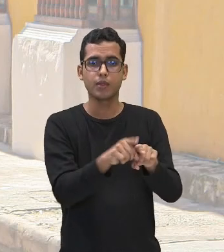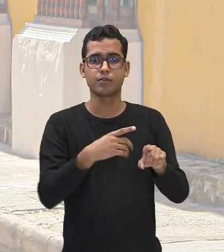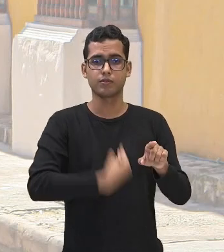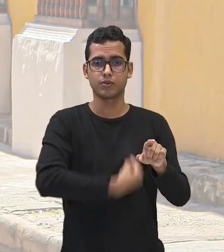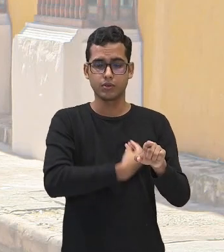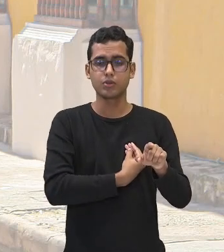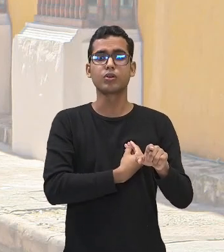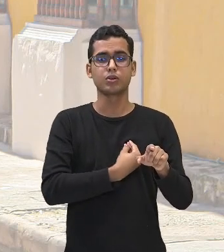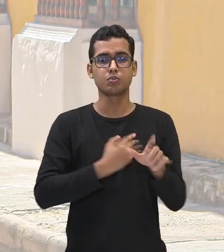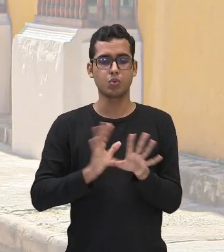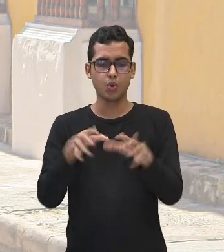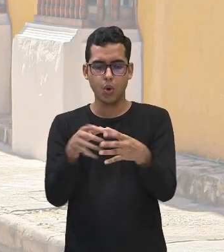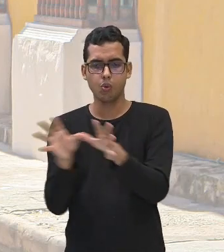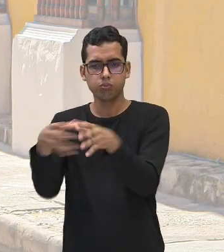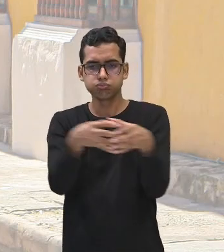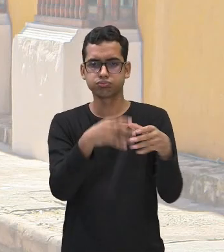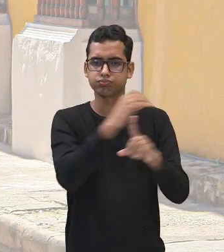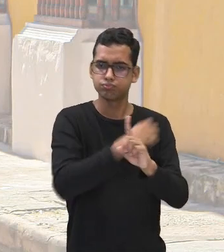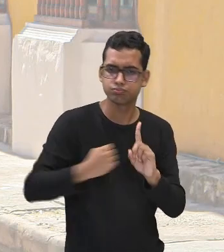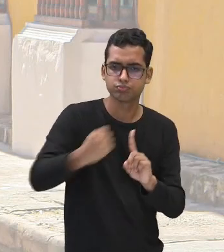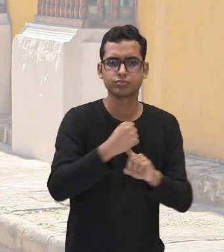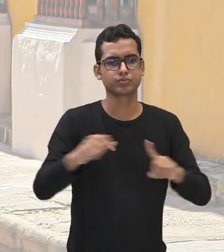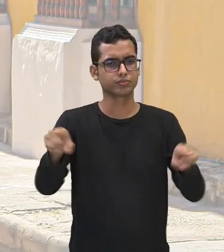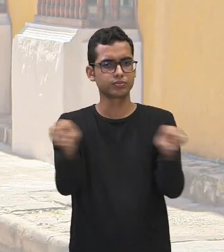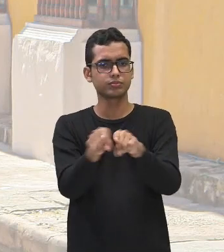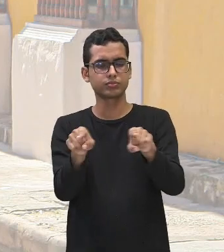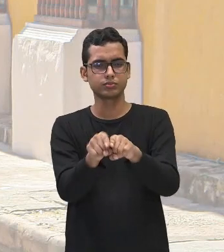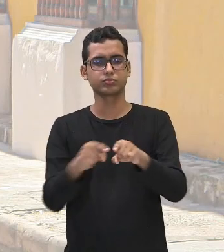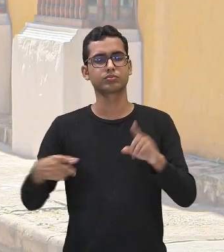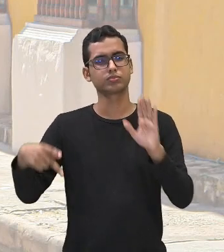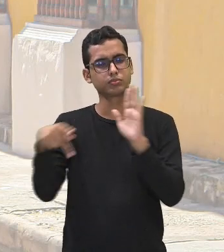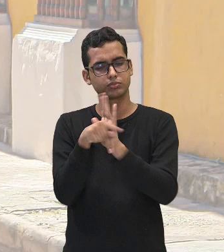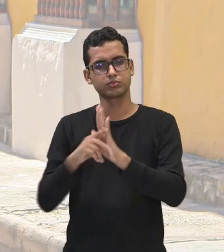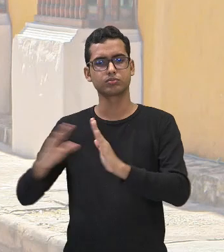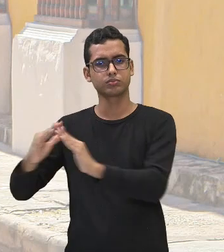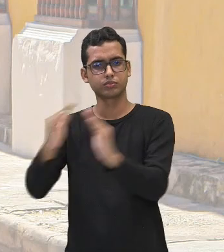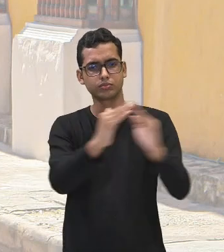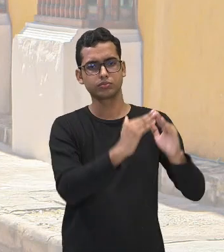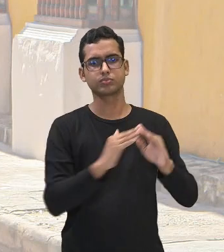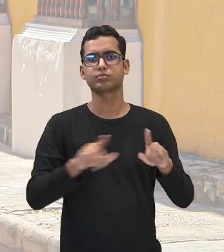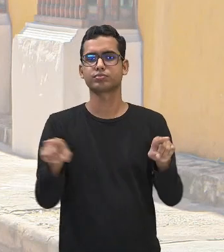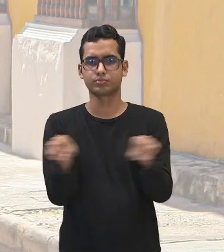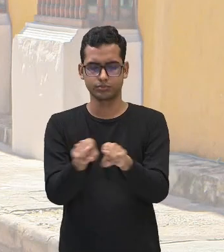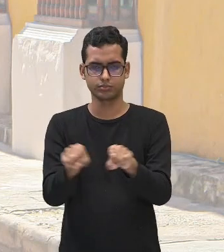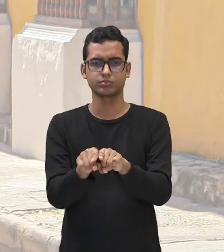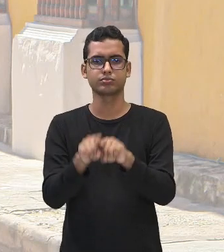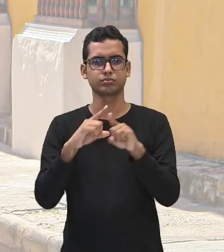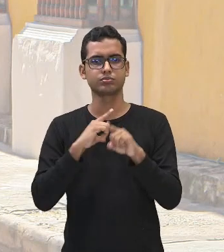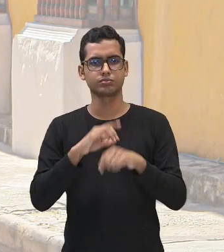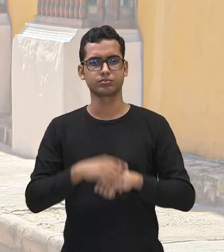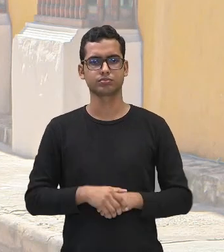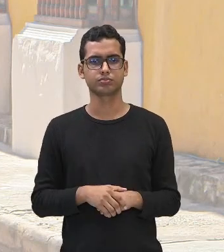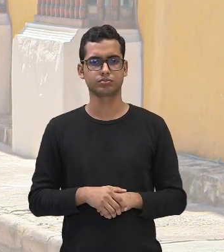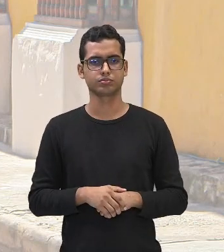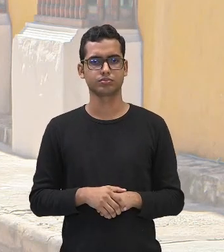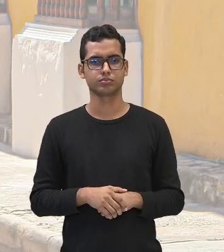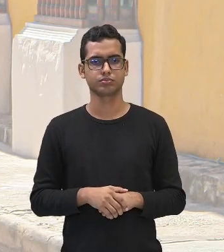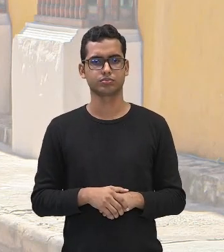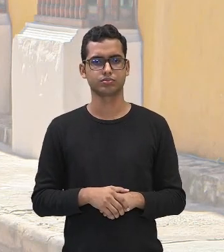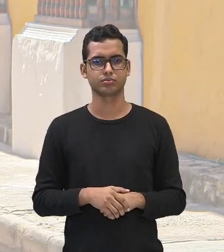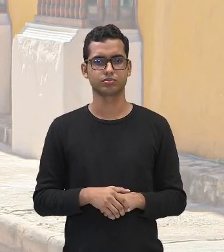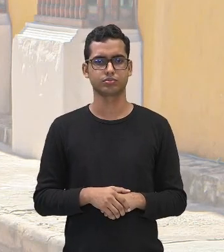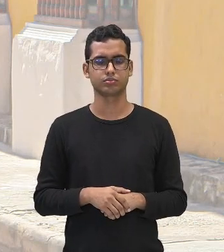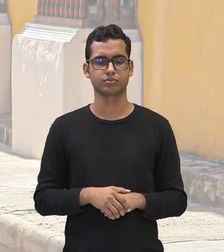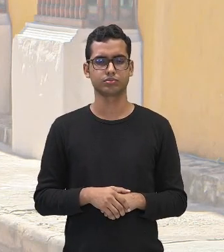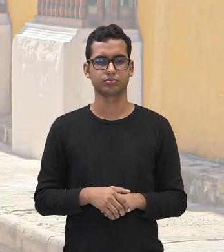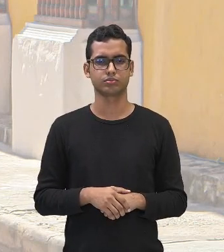por classes sociais. E as viviendas estão sometidas según el poder de estas